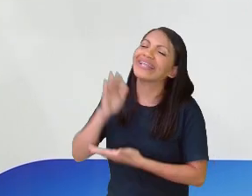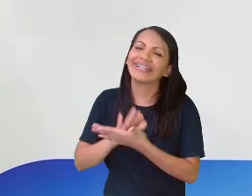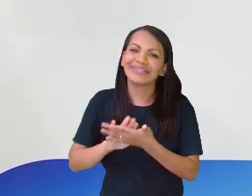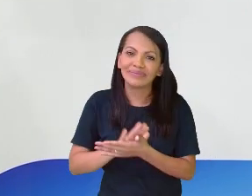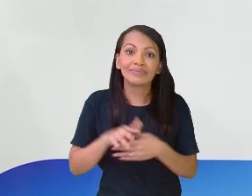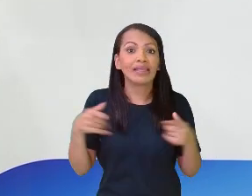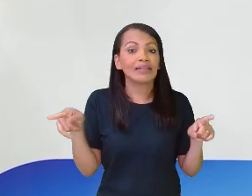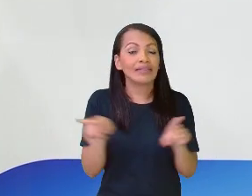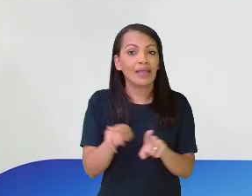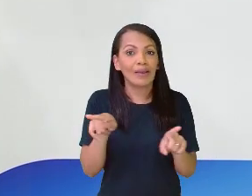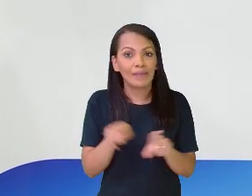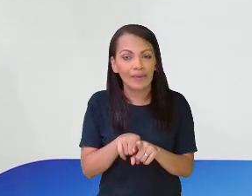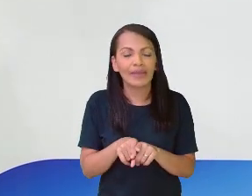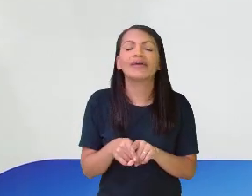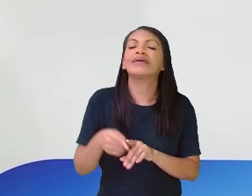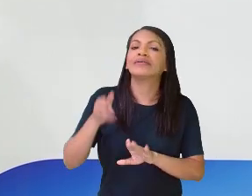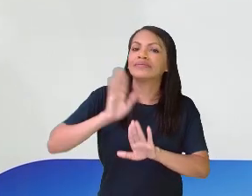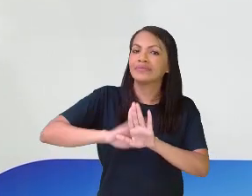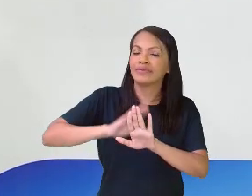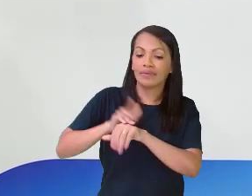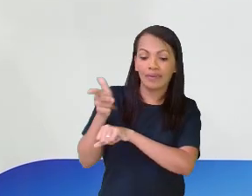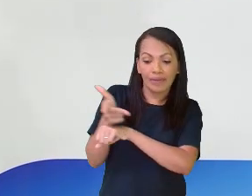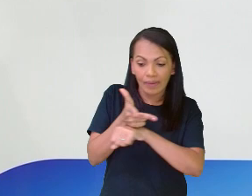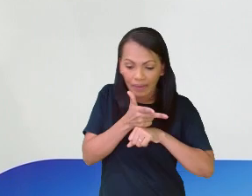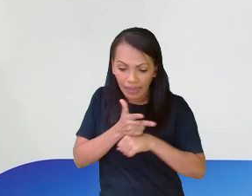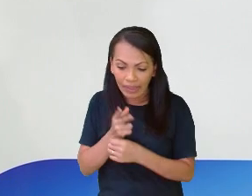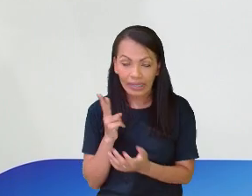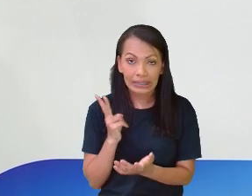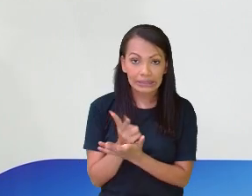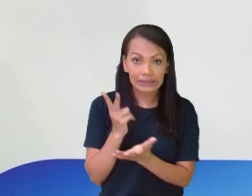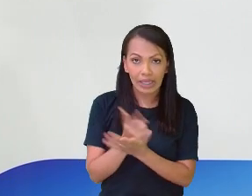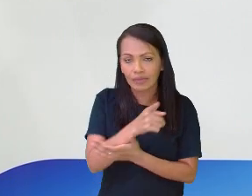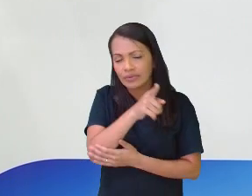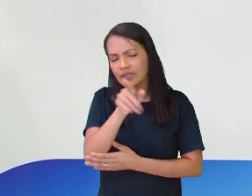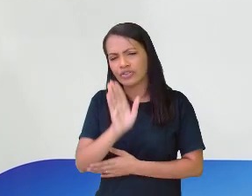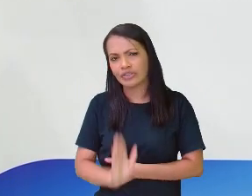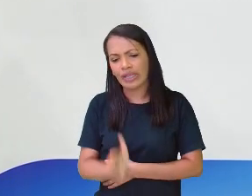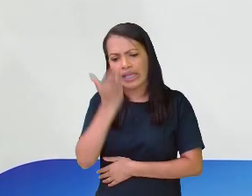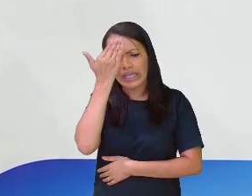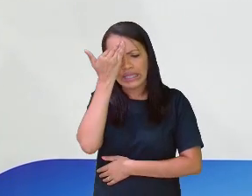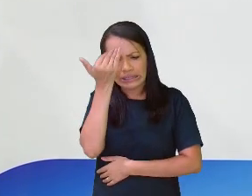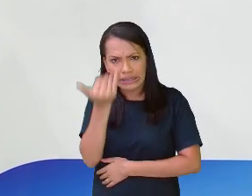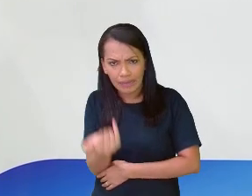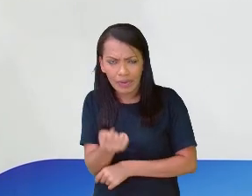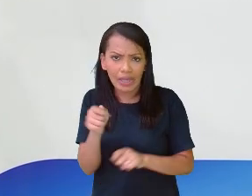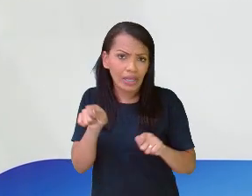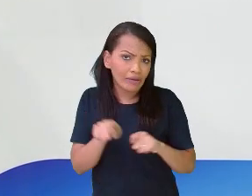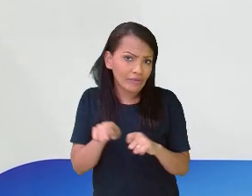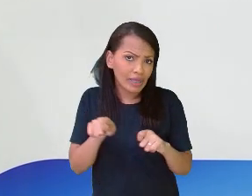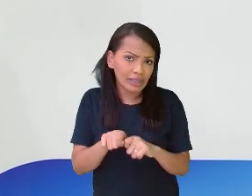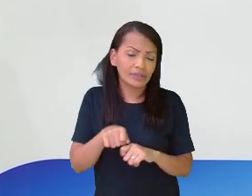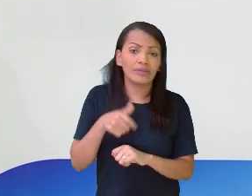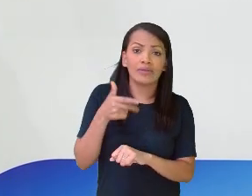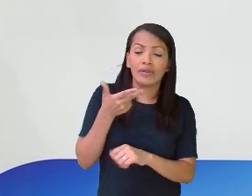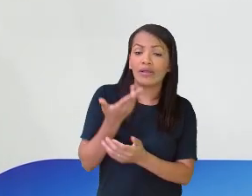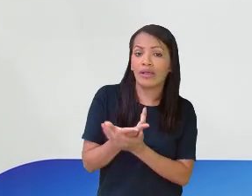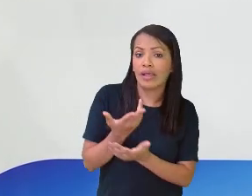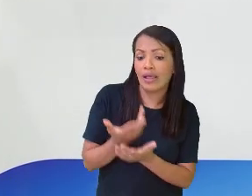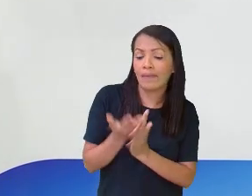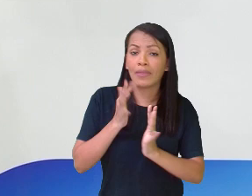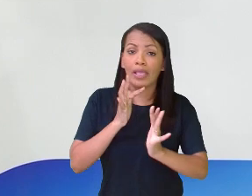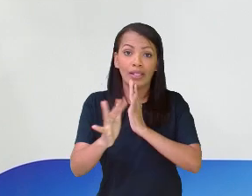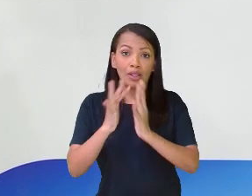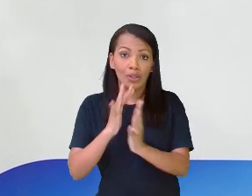nossa produção, que está aqui conosco, como sempre, né? Vocês já sabem, fazendo com que a nossa aula seja mais dinâmica,